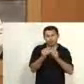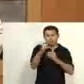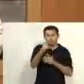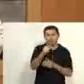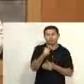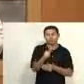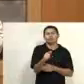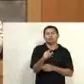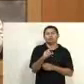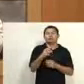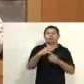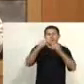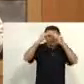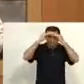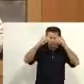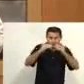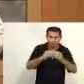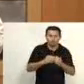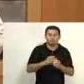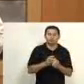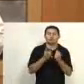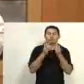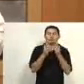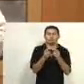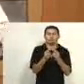pessoal, a seguir dessa maneira